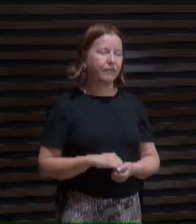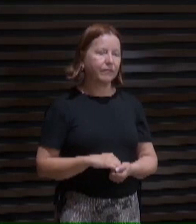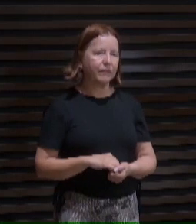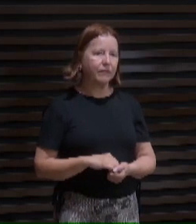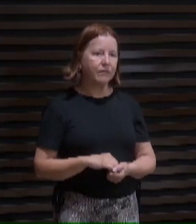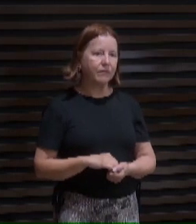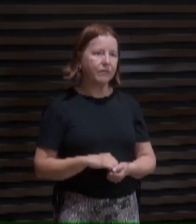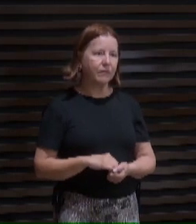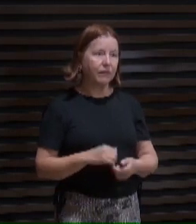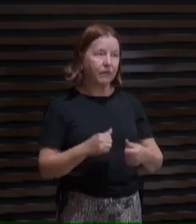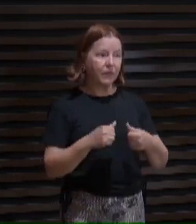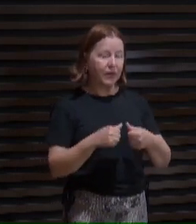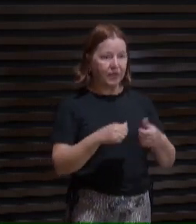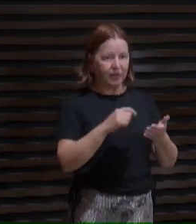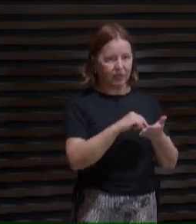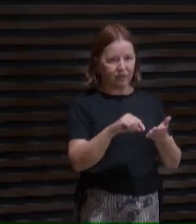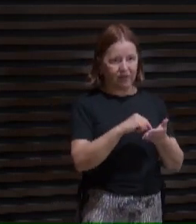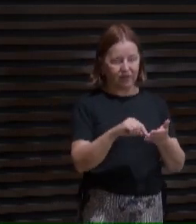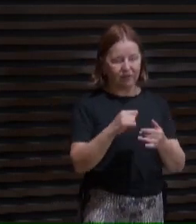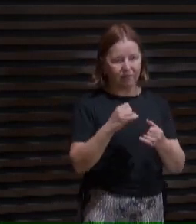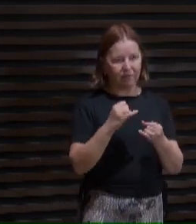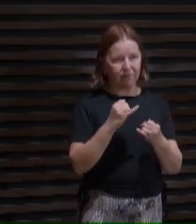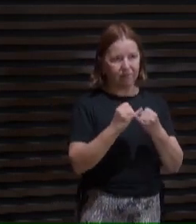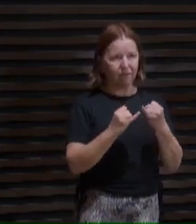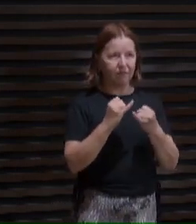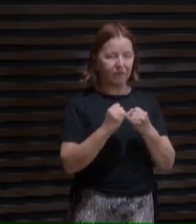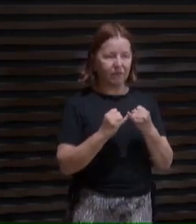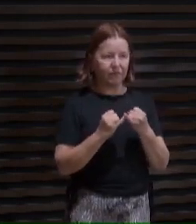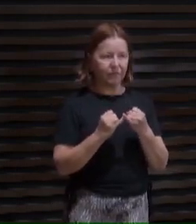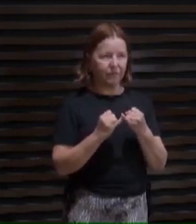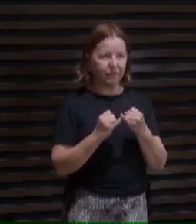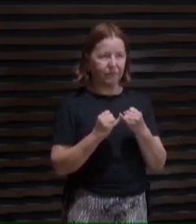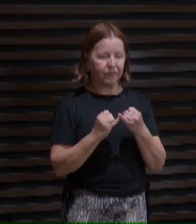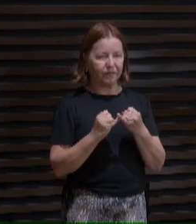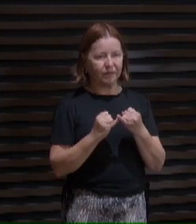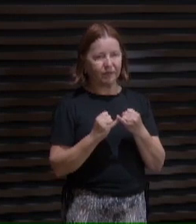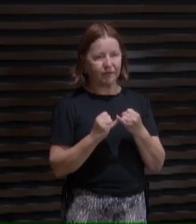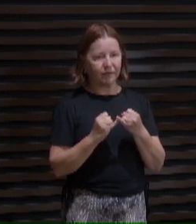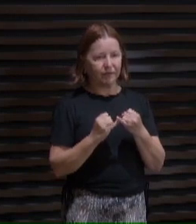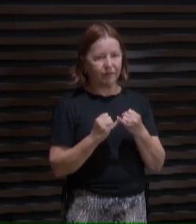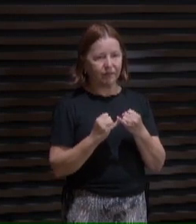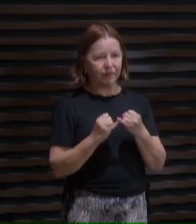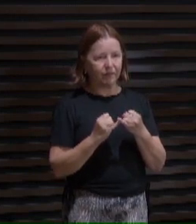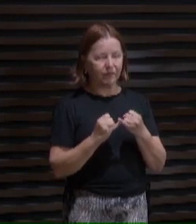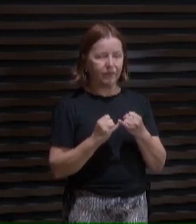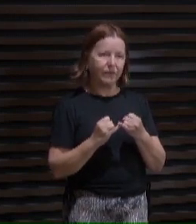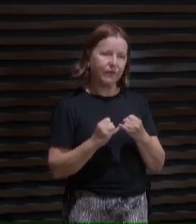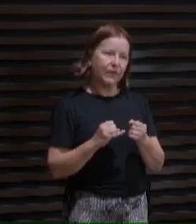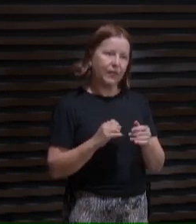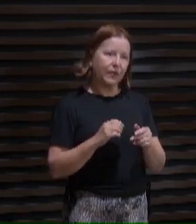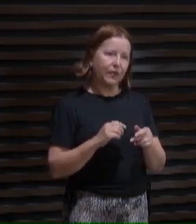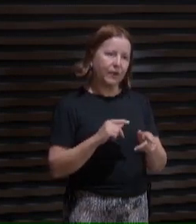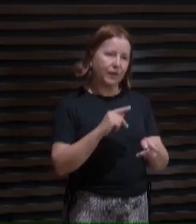E isto aqui, esses versículos, parecem que os editores do